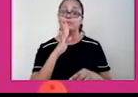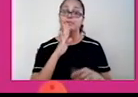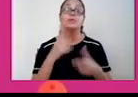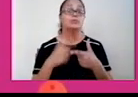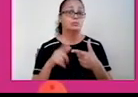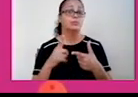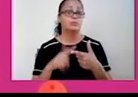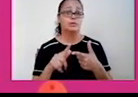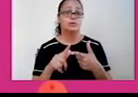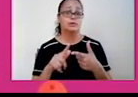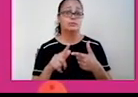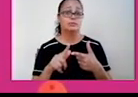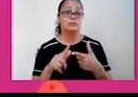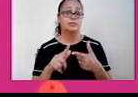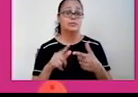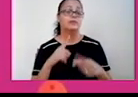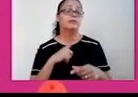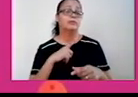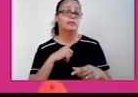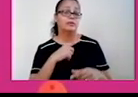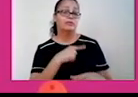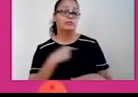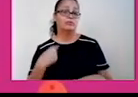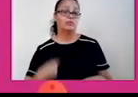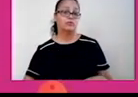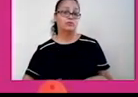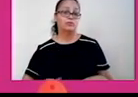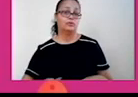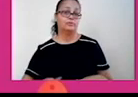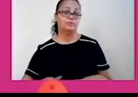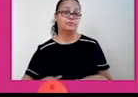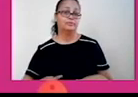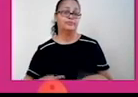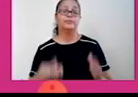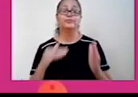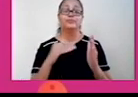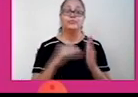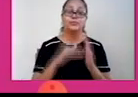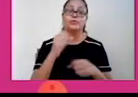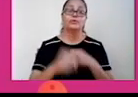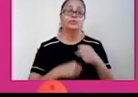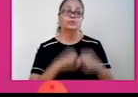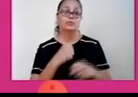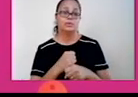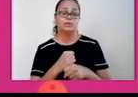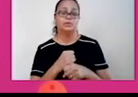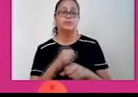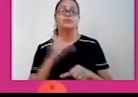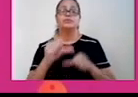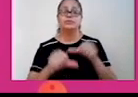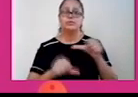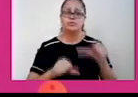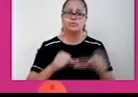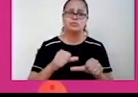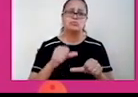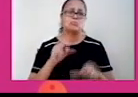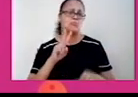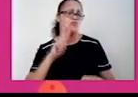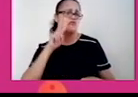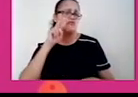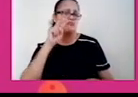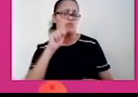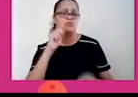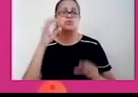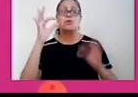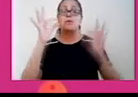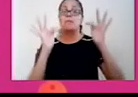problemas sociais enfrentados pela China. Então, nas últimas décadas, a China se tornou uma grande potência tecnológica e militar, como a gente